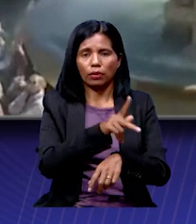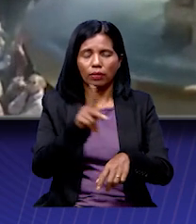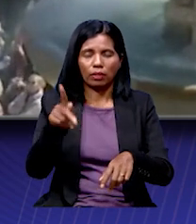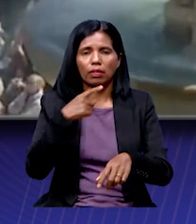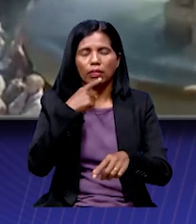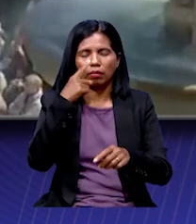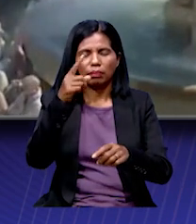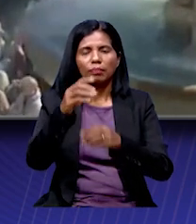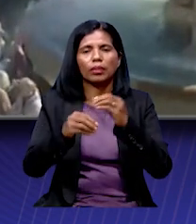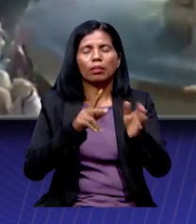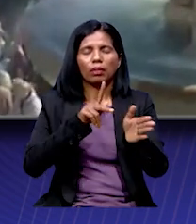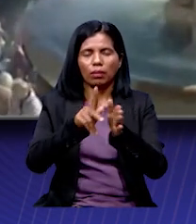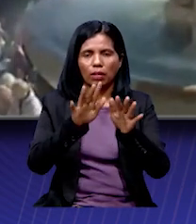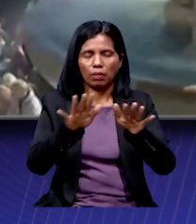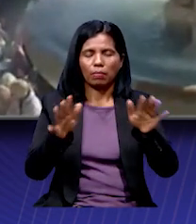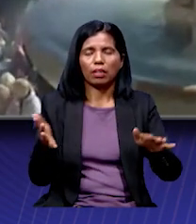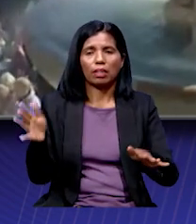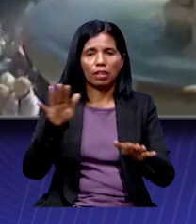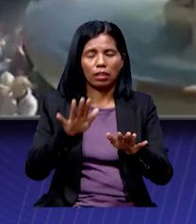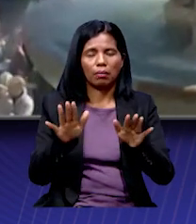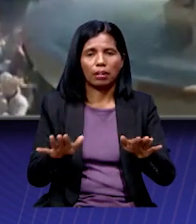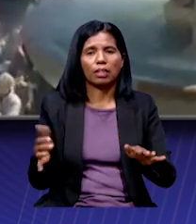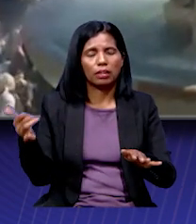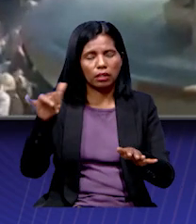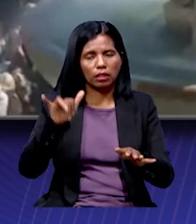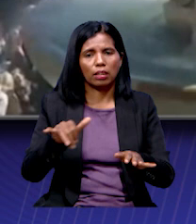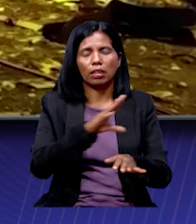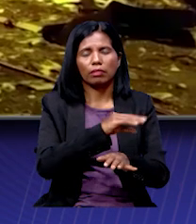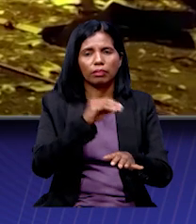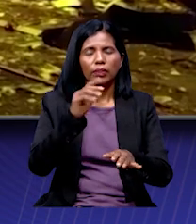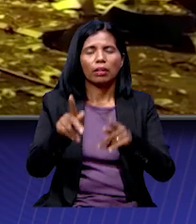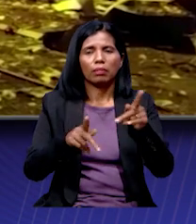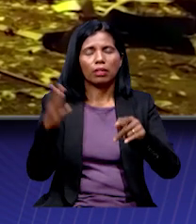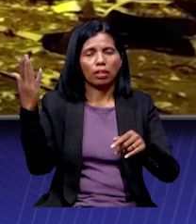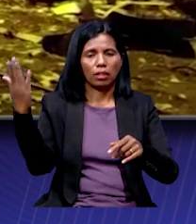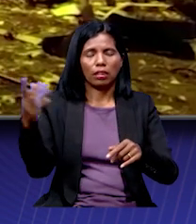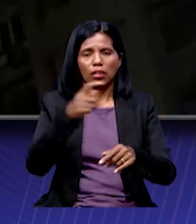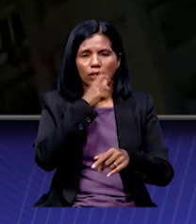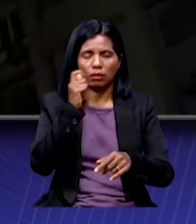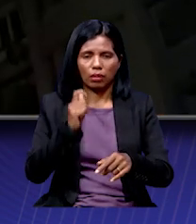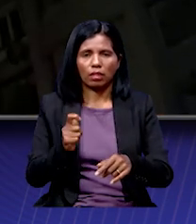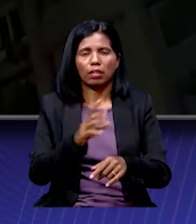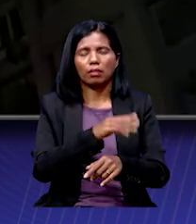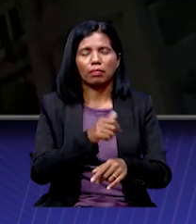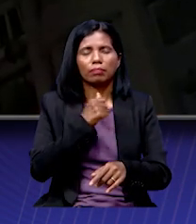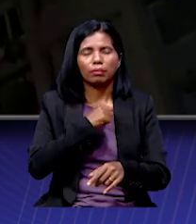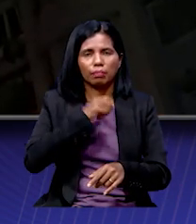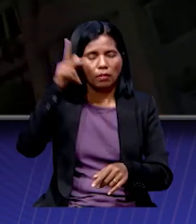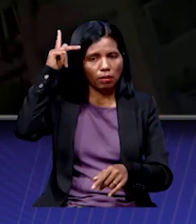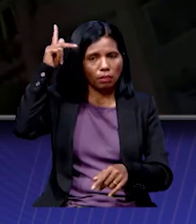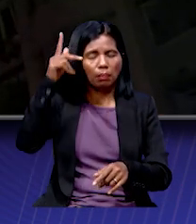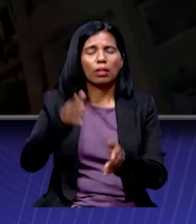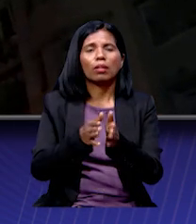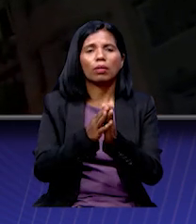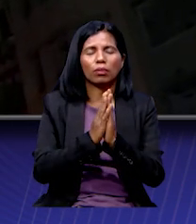barbarismo quando o ovo labariki xira no comunidade civil e a Ucrânia, honune Papa Francisco hatutang, hodi